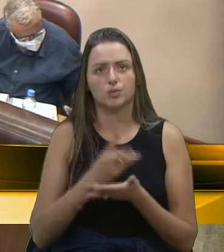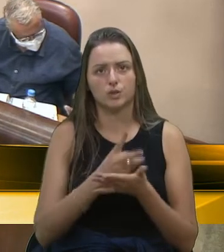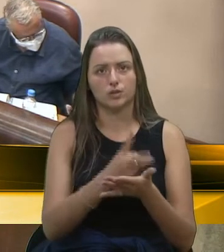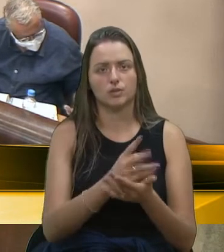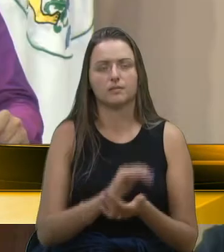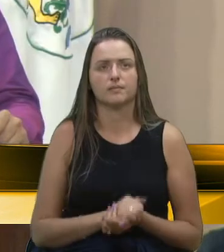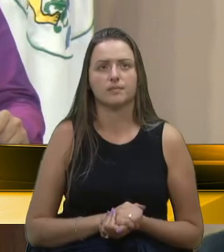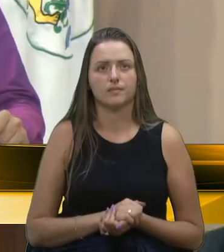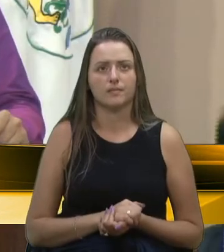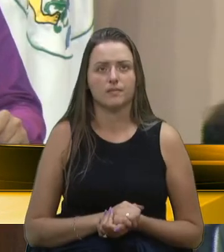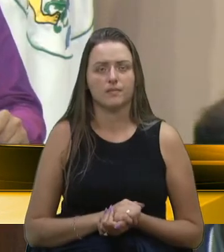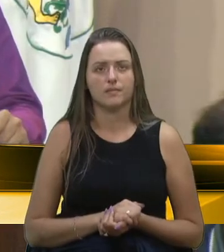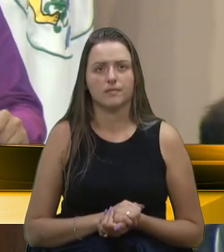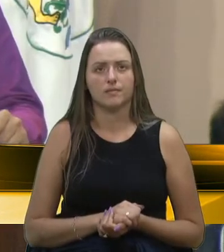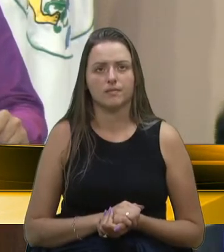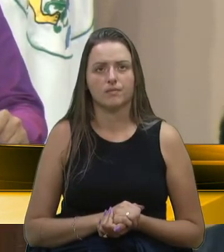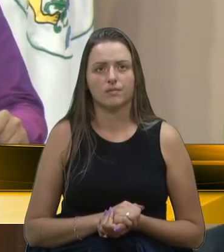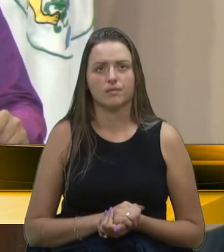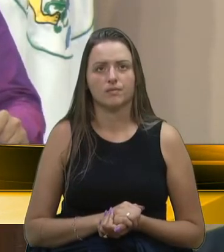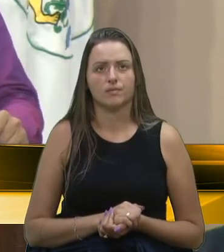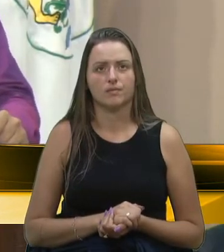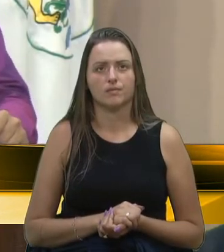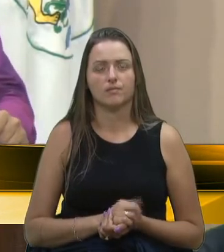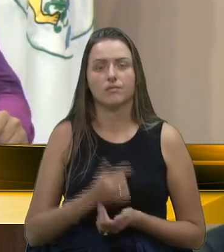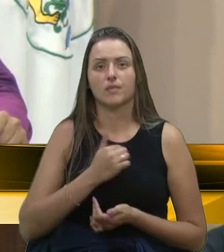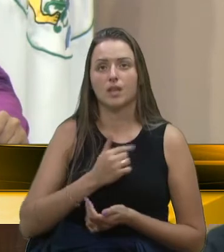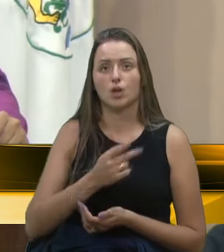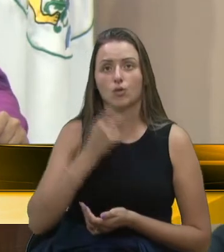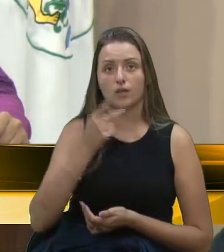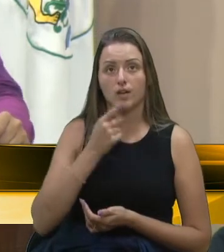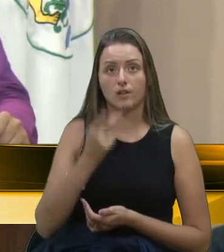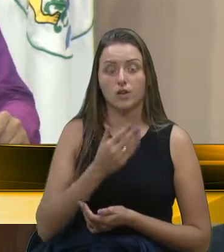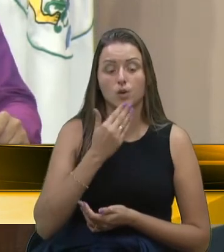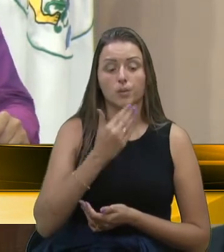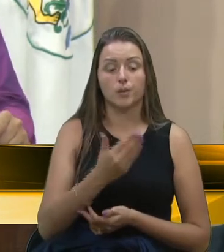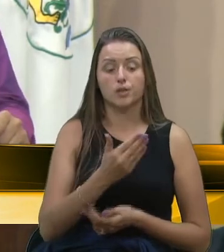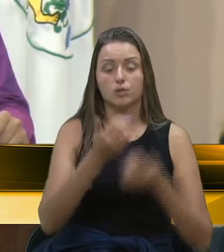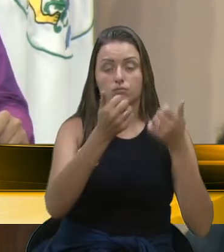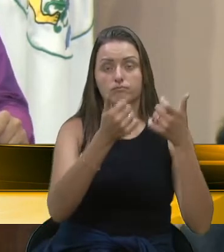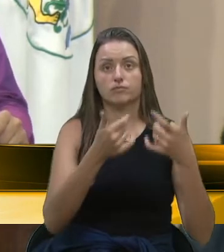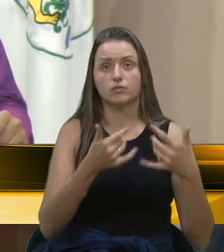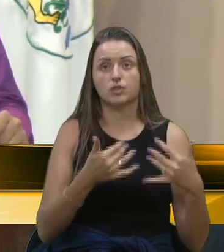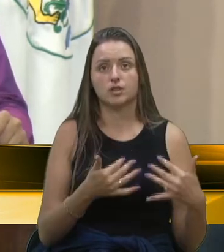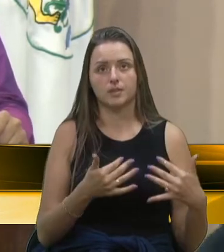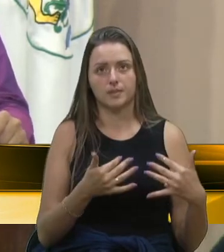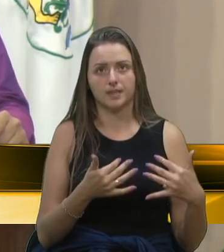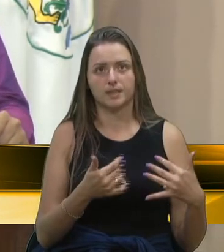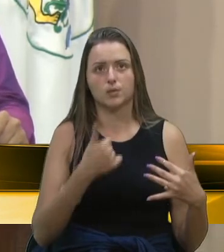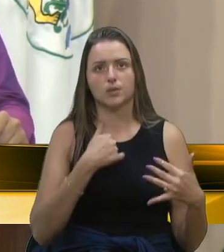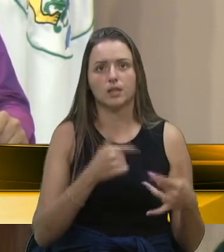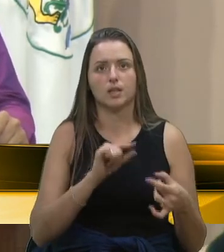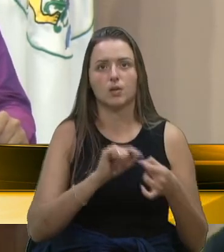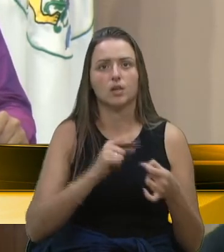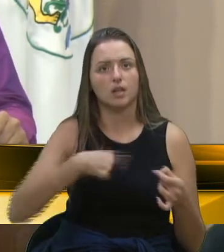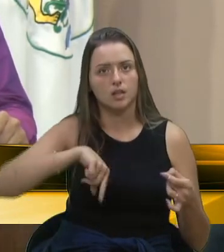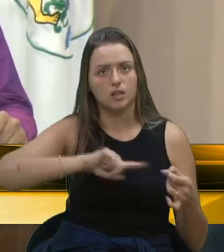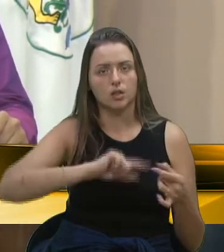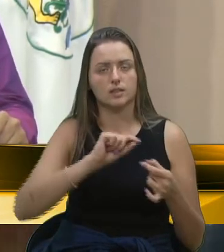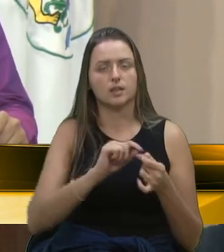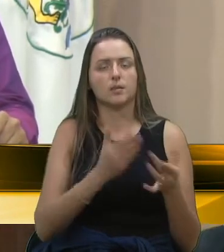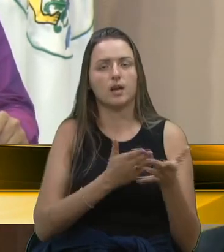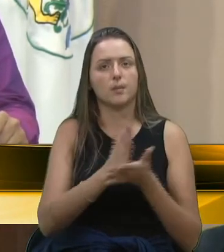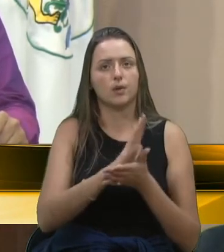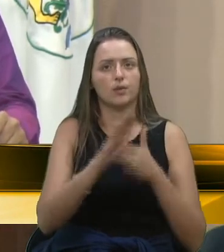Seguindo, então, eu falava de um pedido de informações que eu fiz. Nós fizemos, foi aprovado